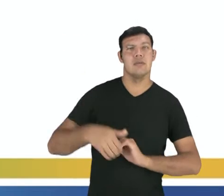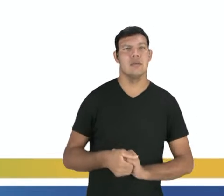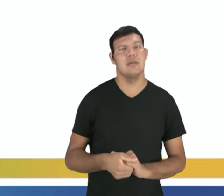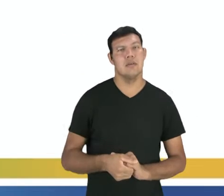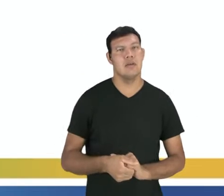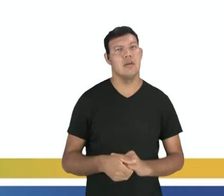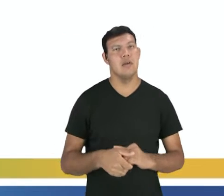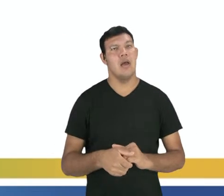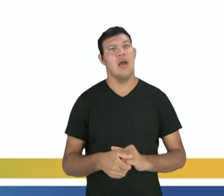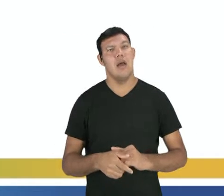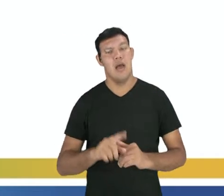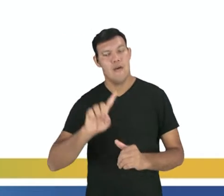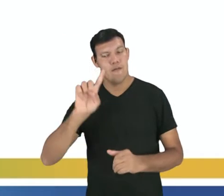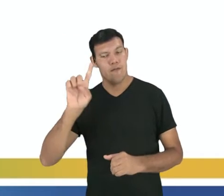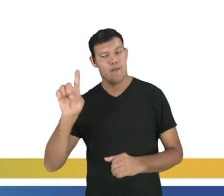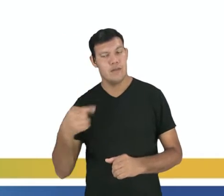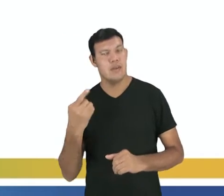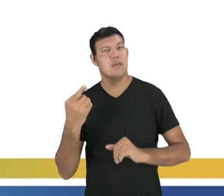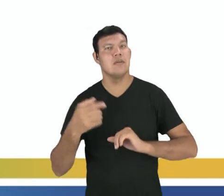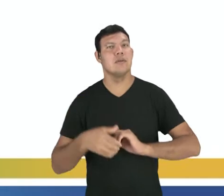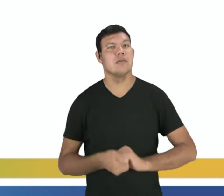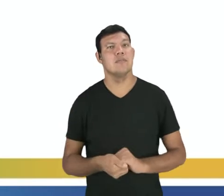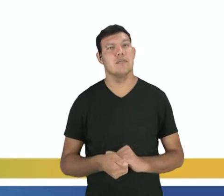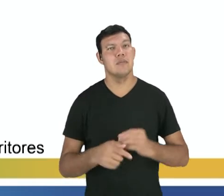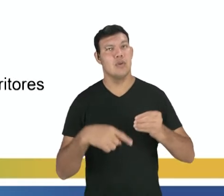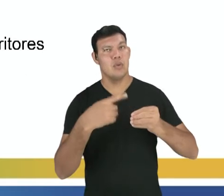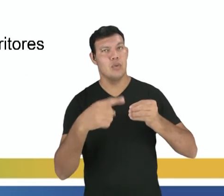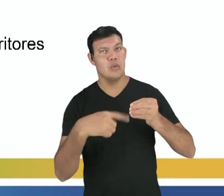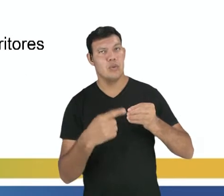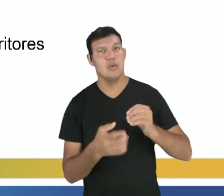vocativo, separo ele com vírgula, tá?